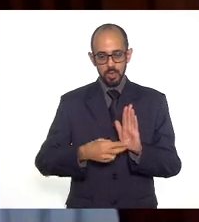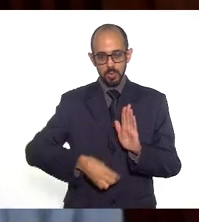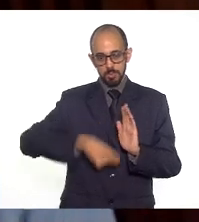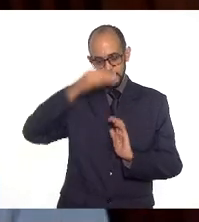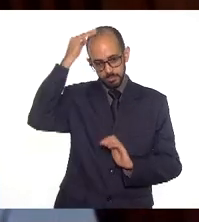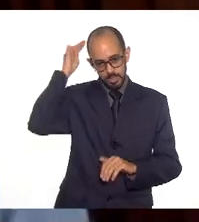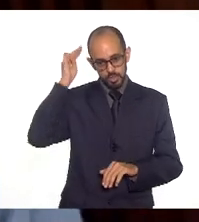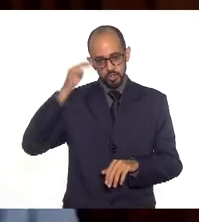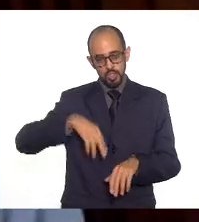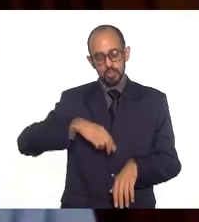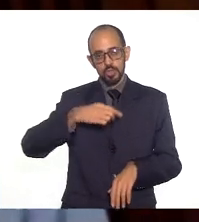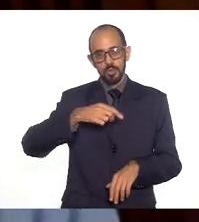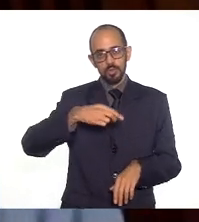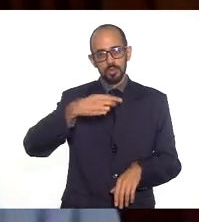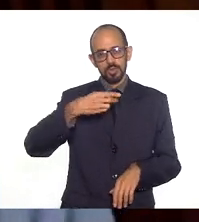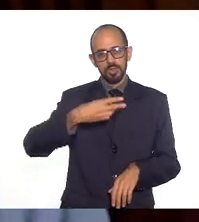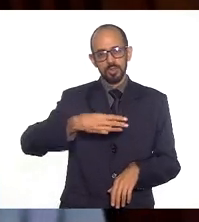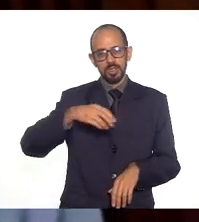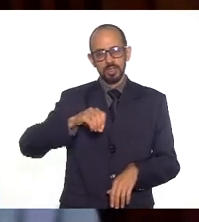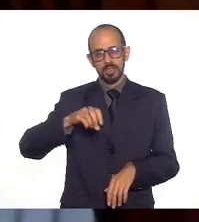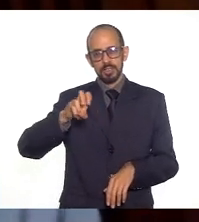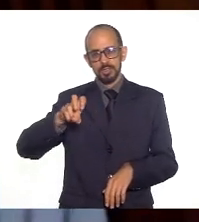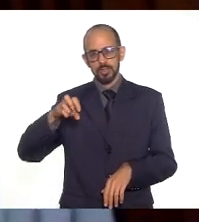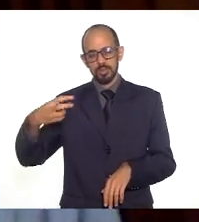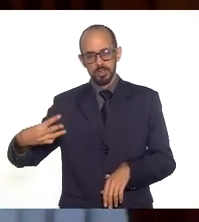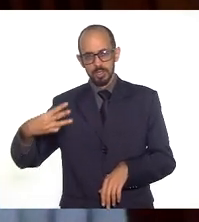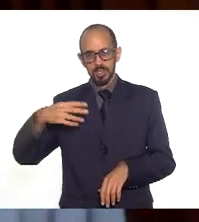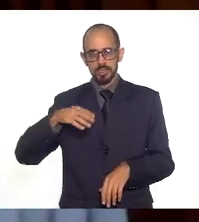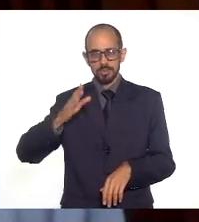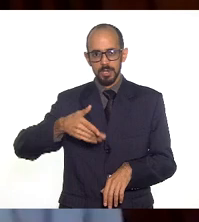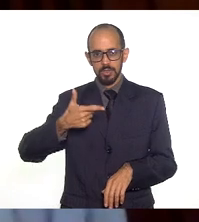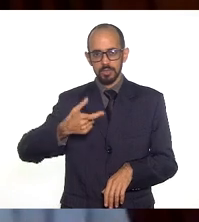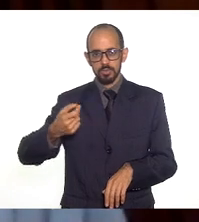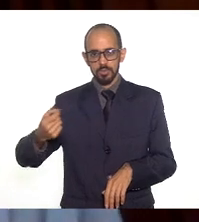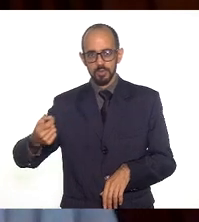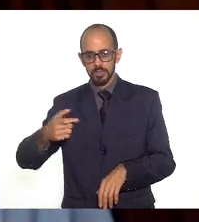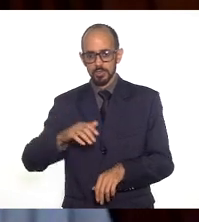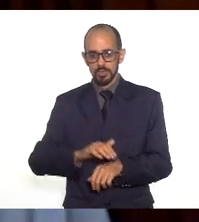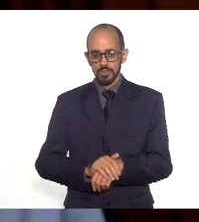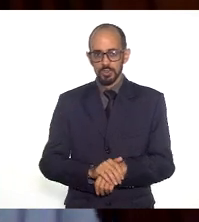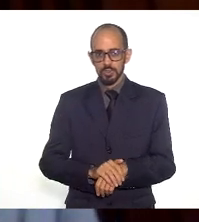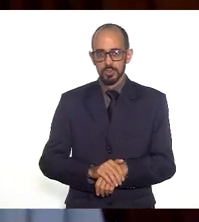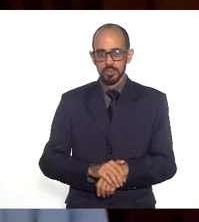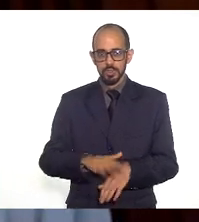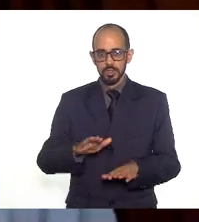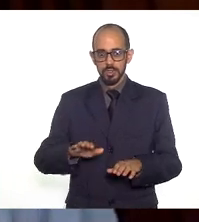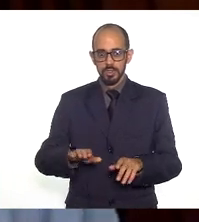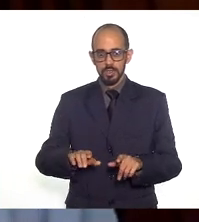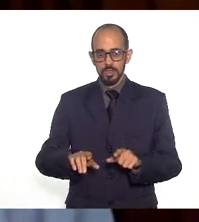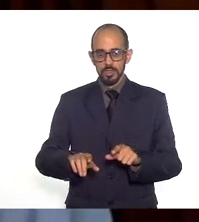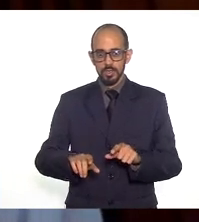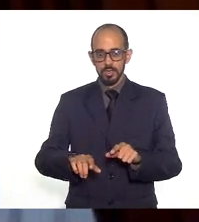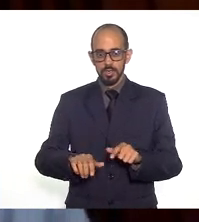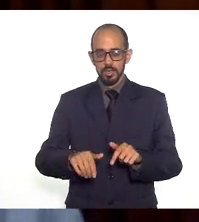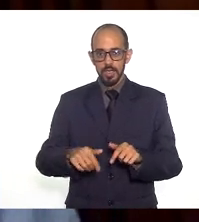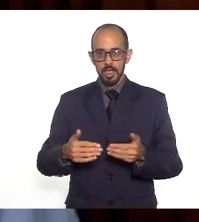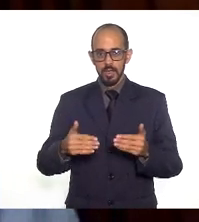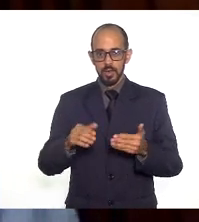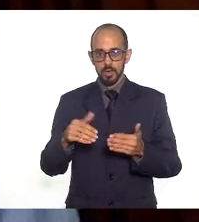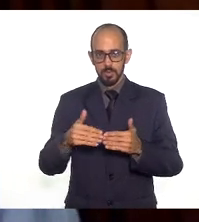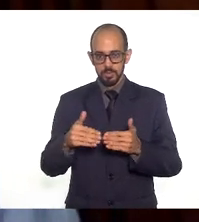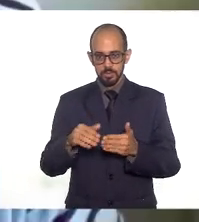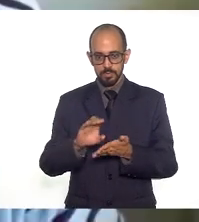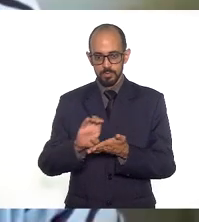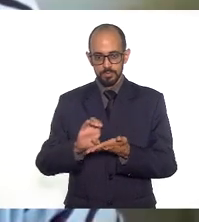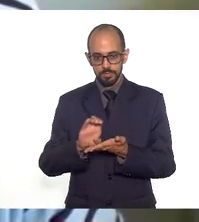projeto de lei 353 de 2020, autoria do deputado Rodrigo Amorim e Bruno Dauaire. o parecer pela constitucionalidade com emendas.